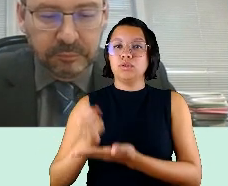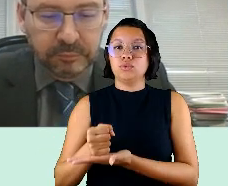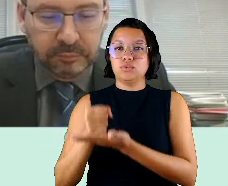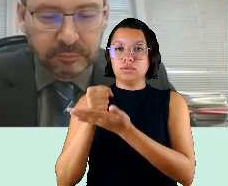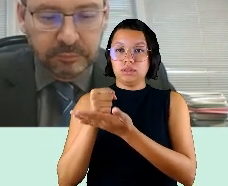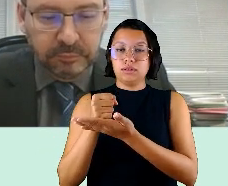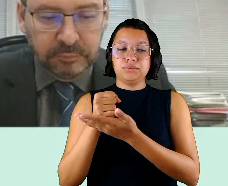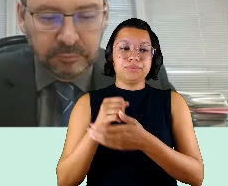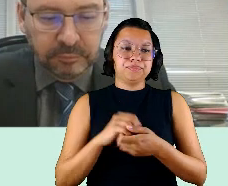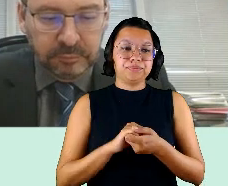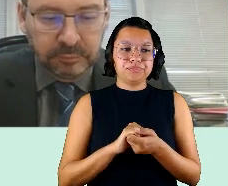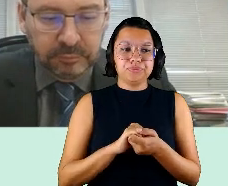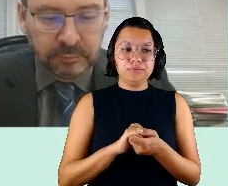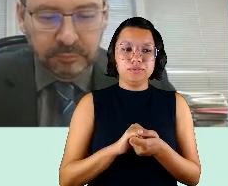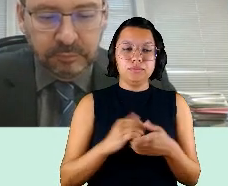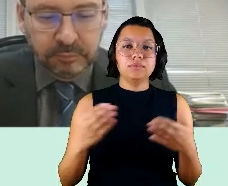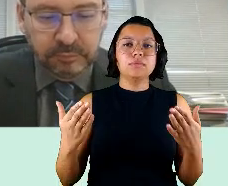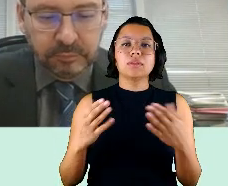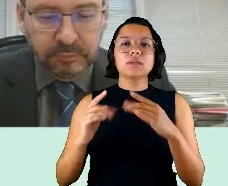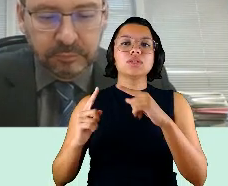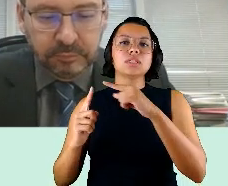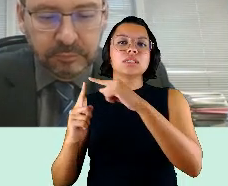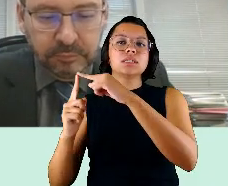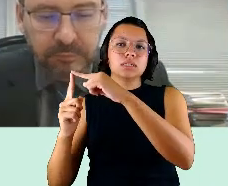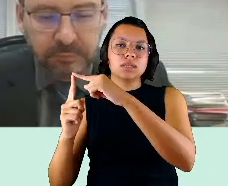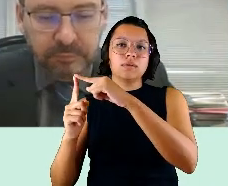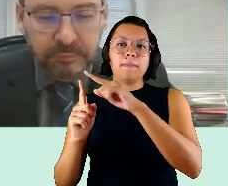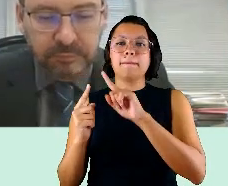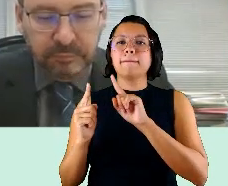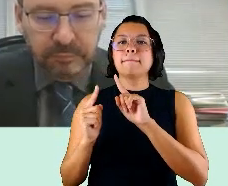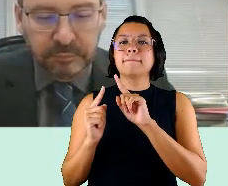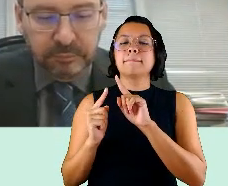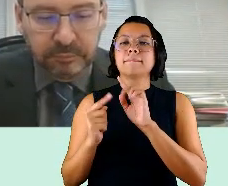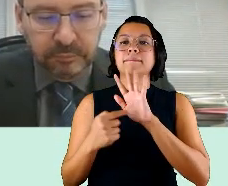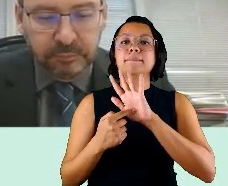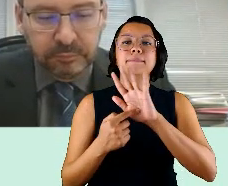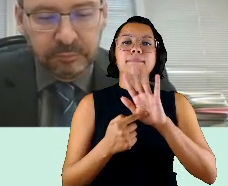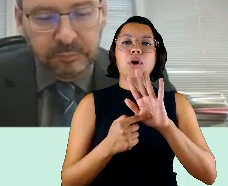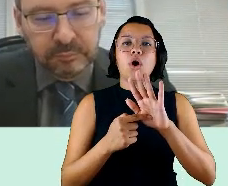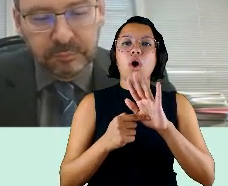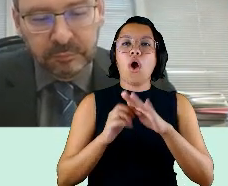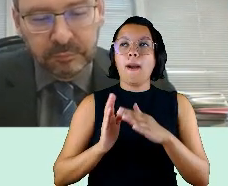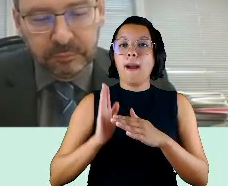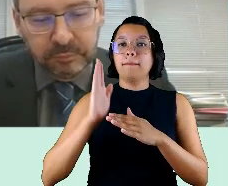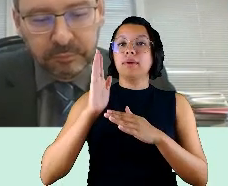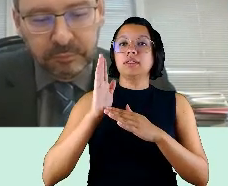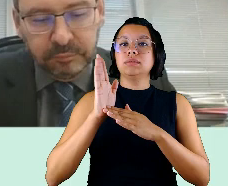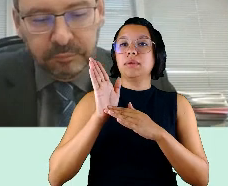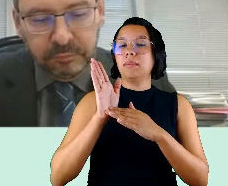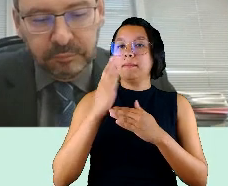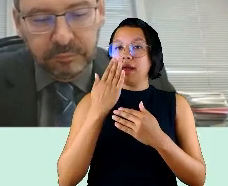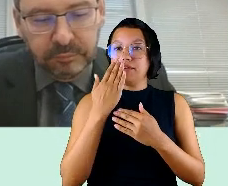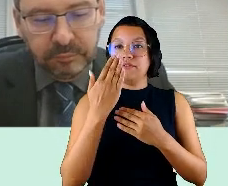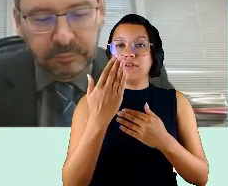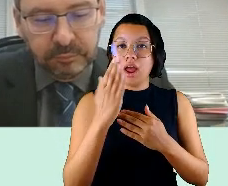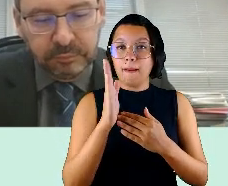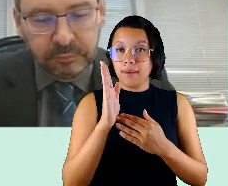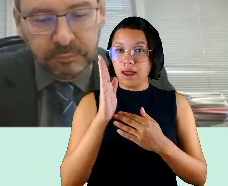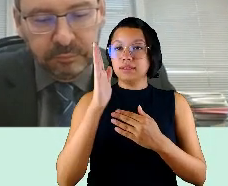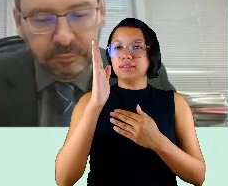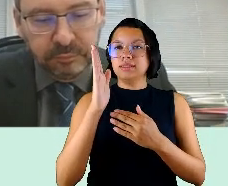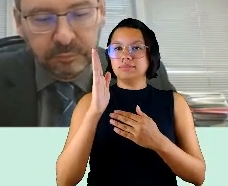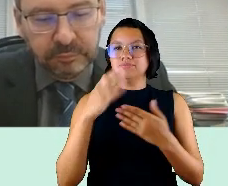Sustentável, e essa seta indica para o alto e para frente, como pretendemos